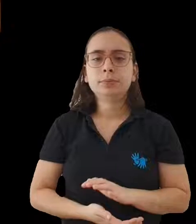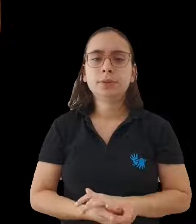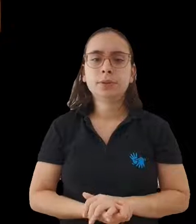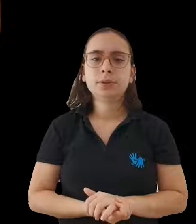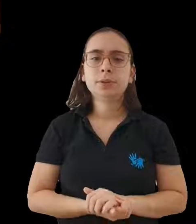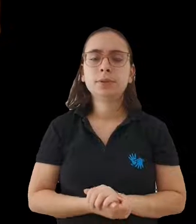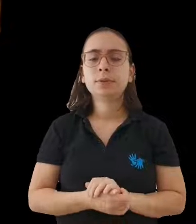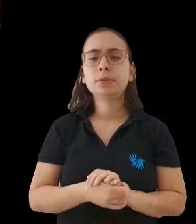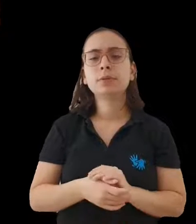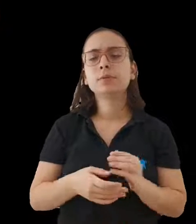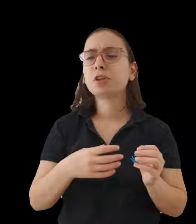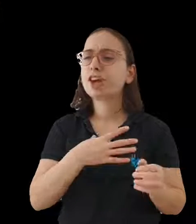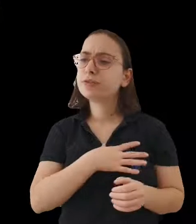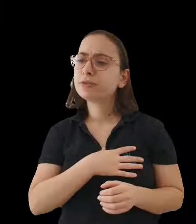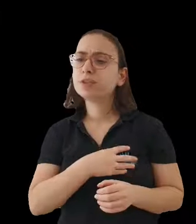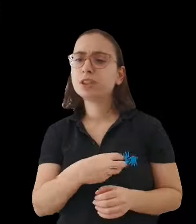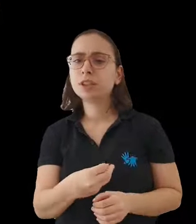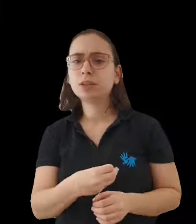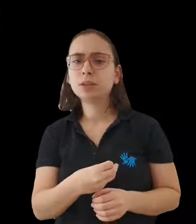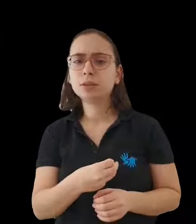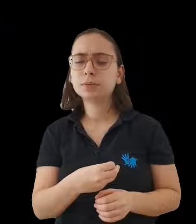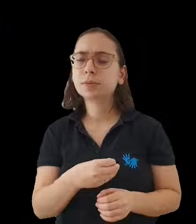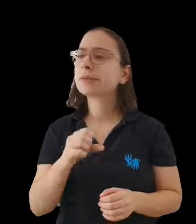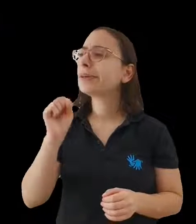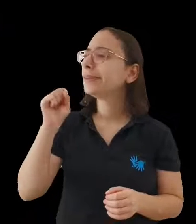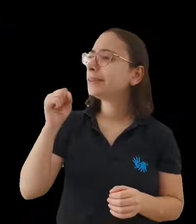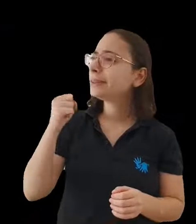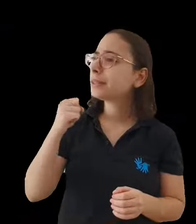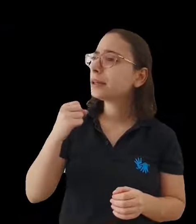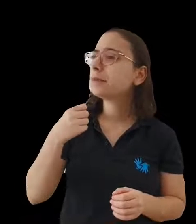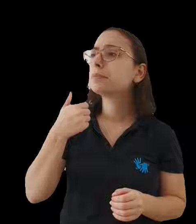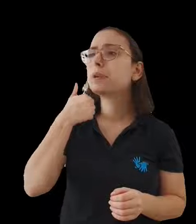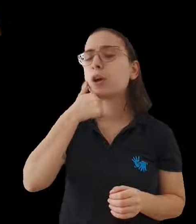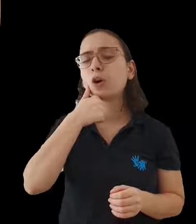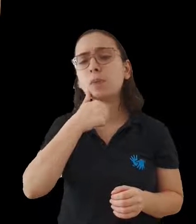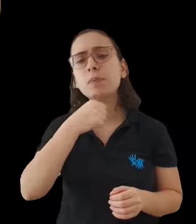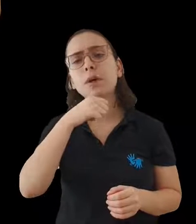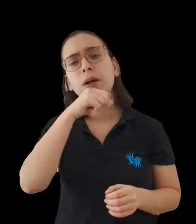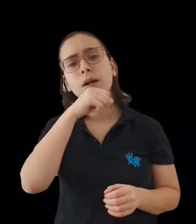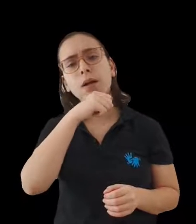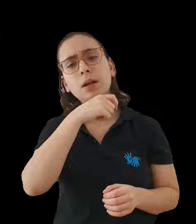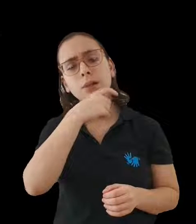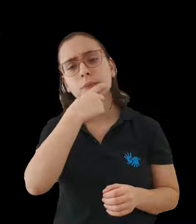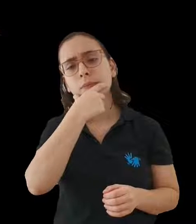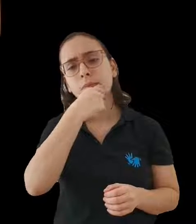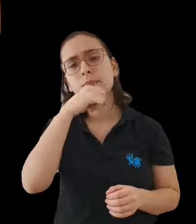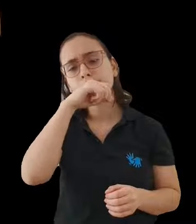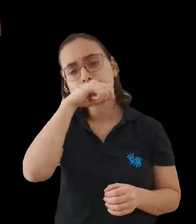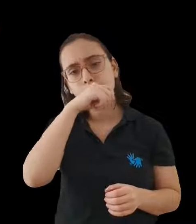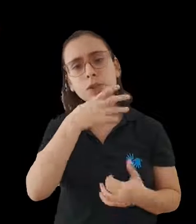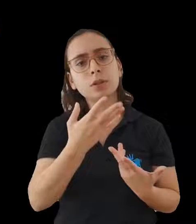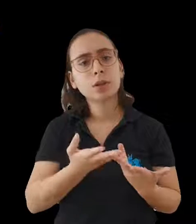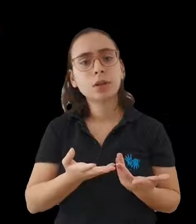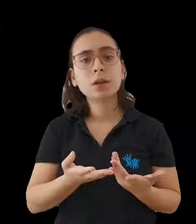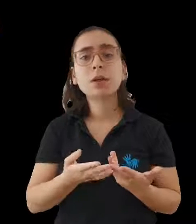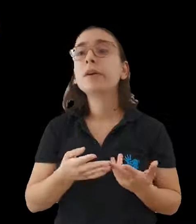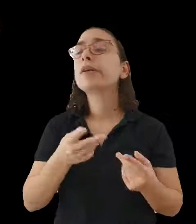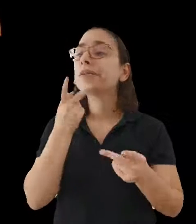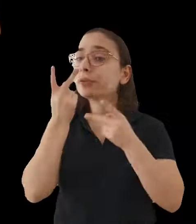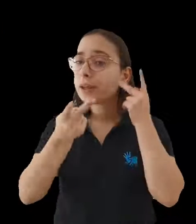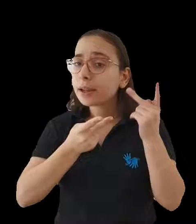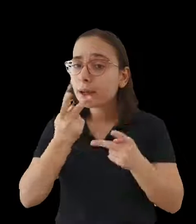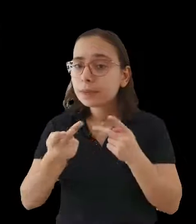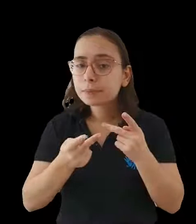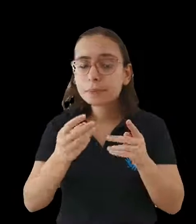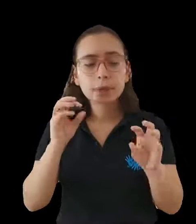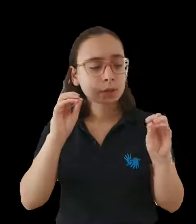minha filha. Sim, meu pai. Então, a ideia é quando os personagens falarem, a cabeça de